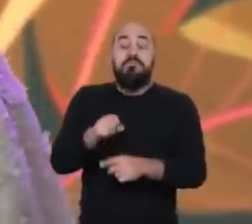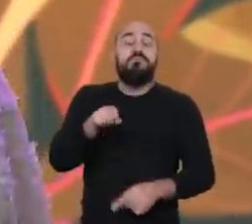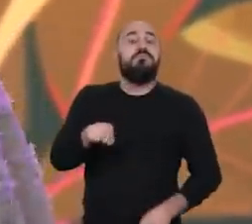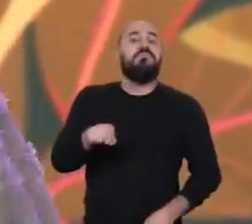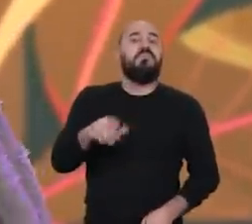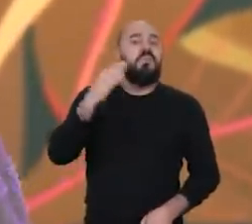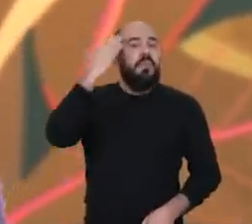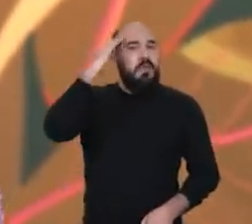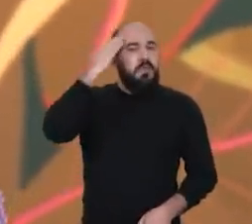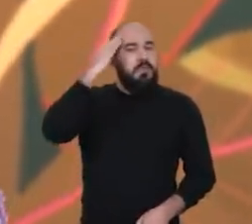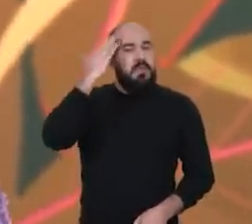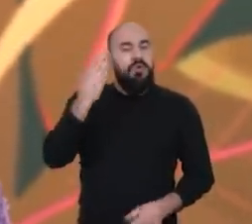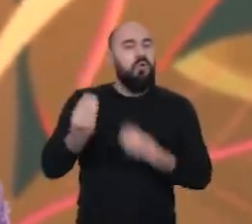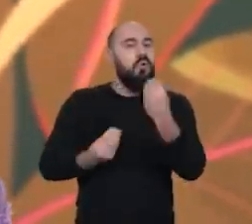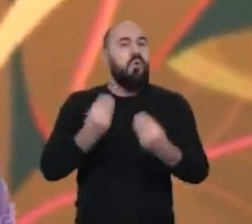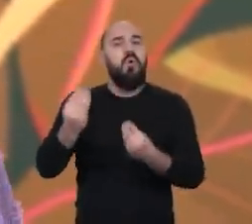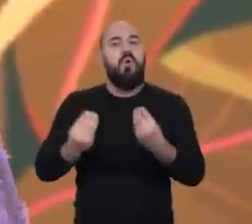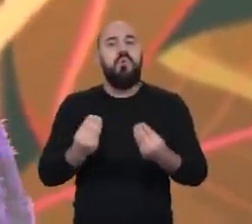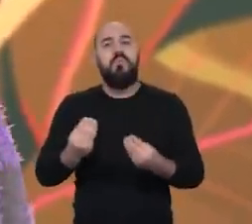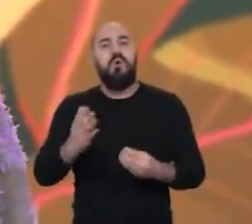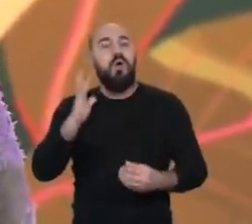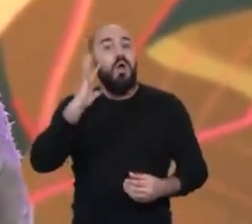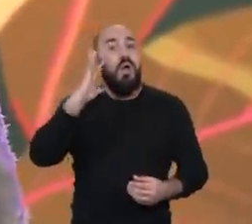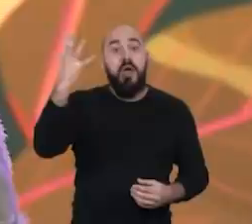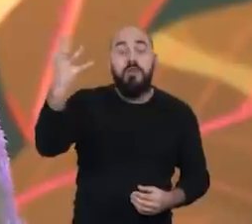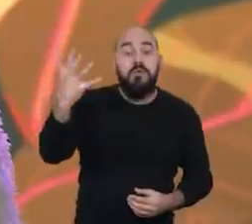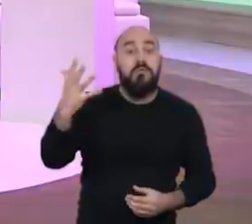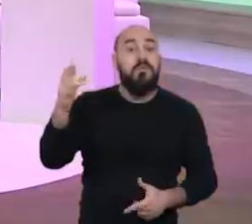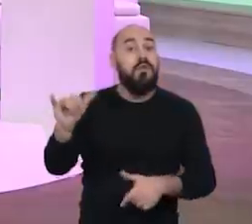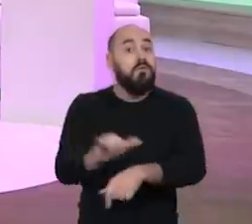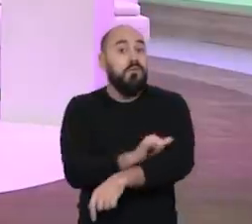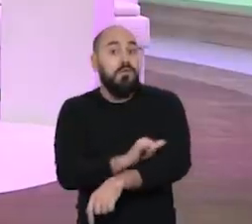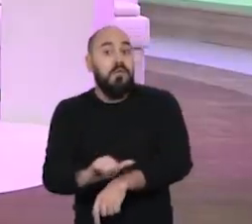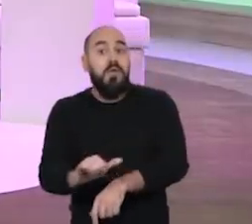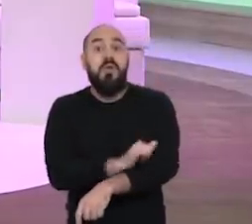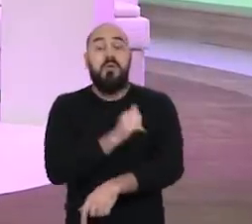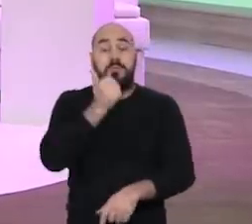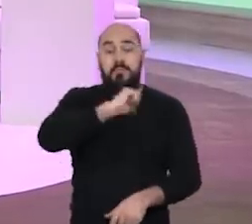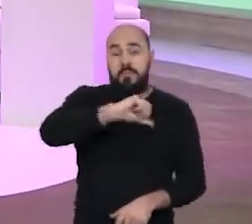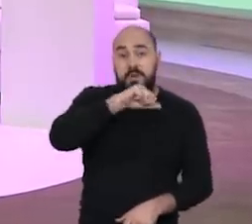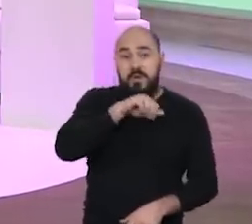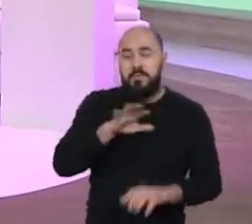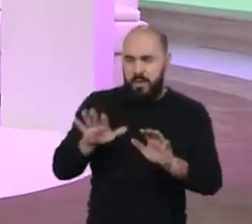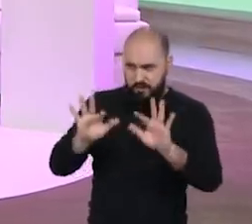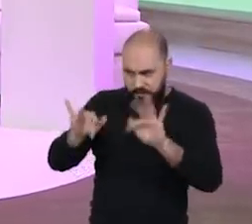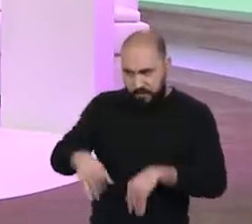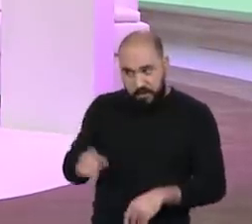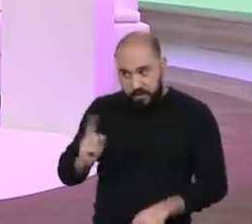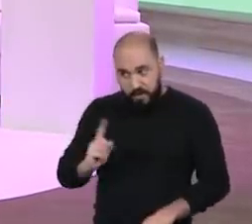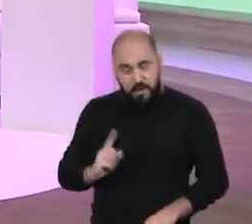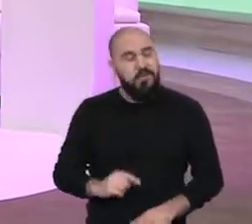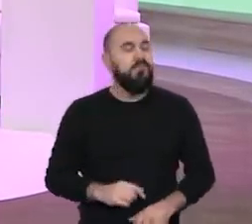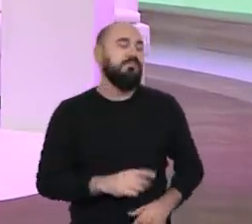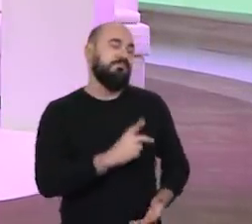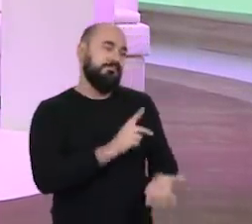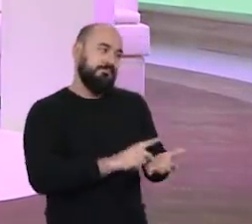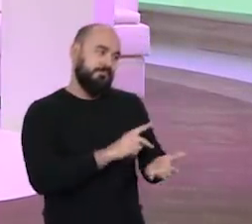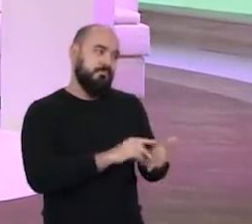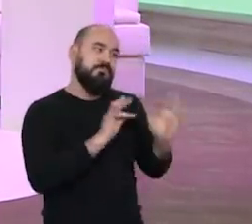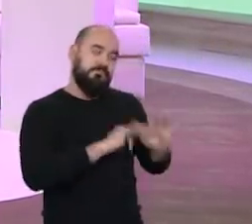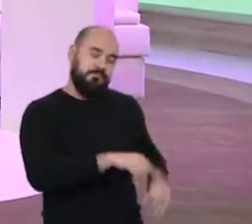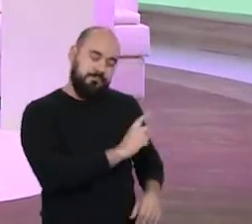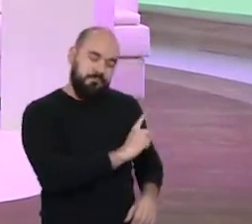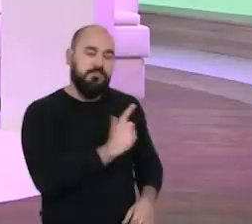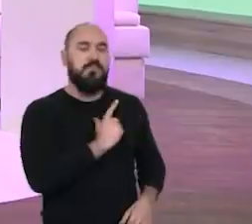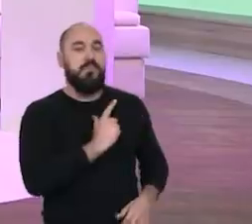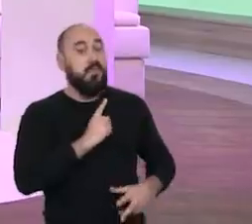as alternativas buscadas por estas mães. Mas não acaba por aí não, né, Cris? Verdade! A nossa noite é